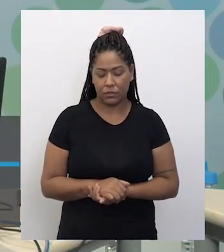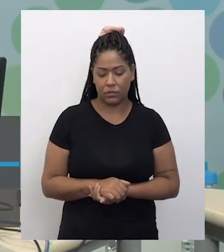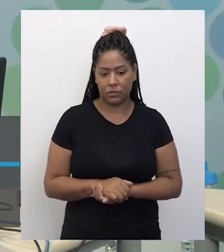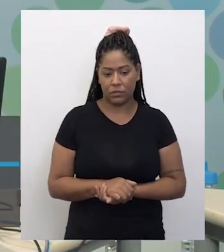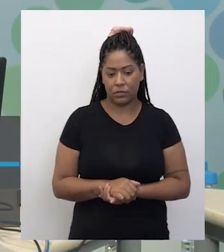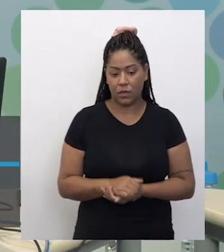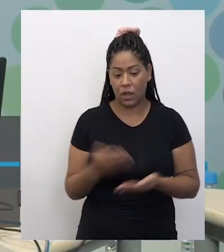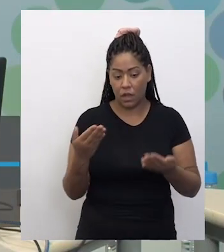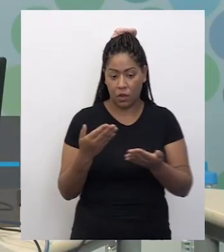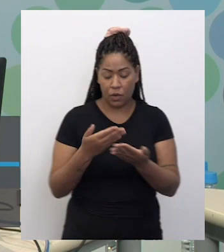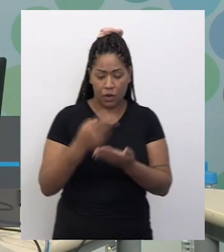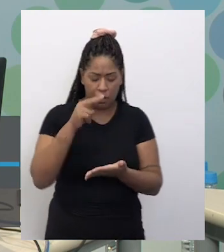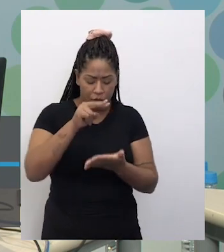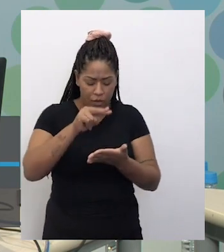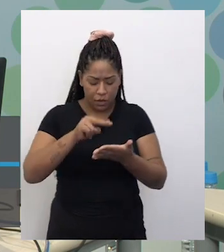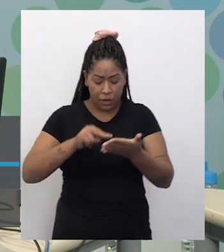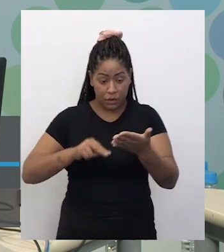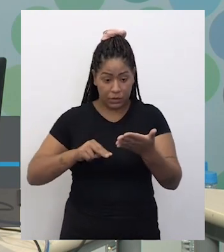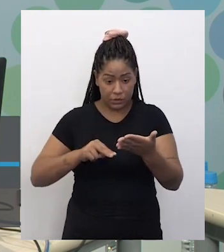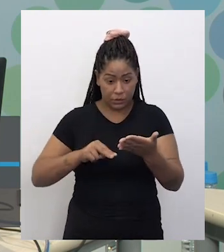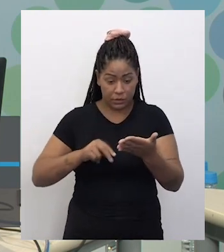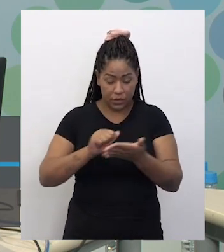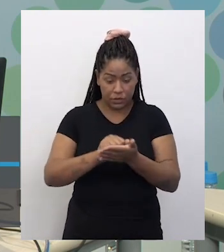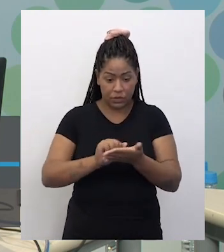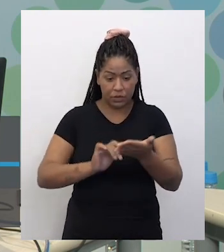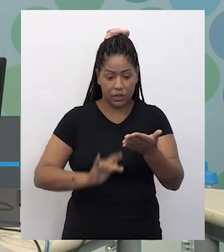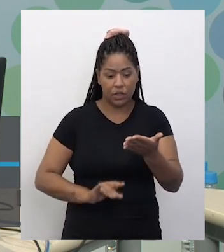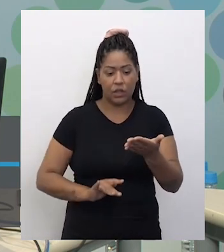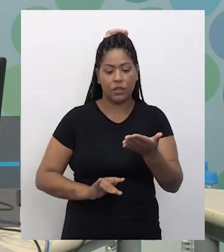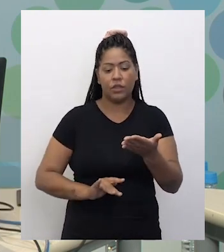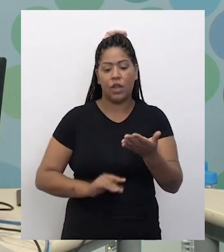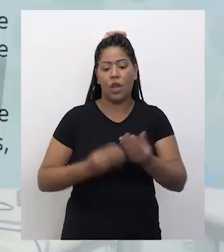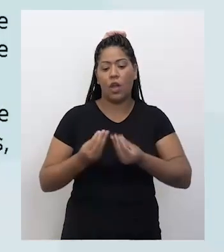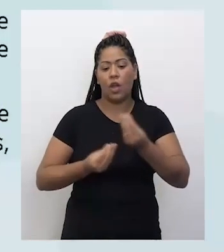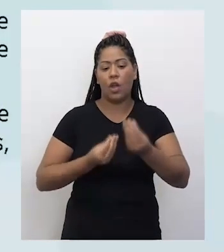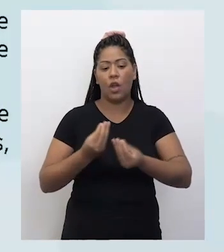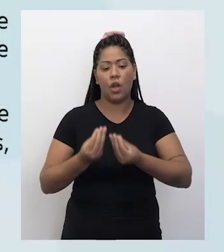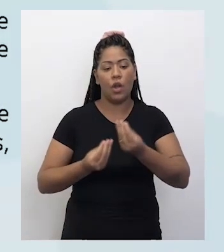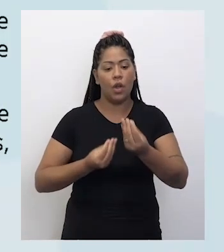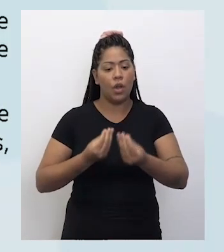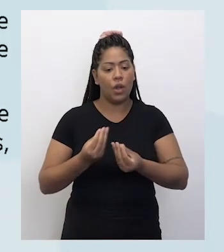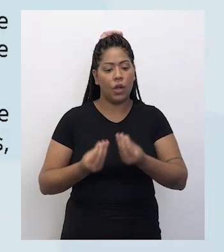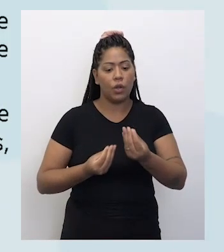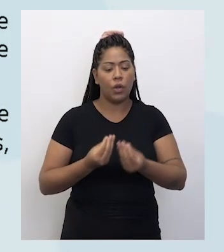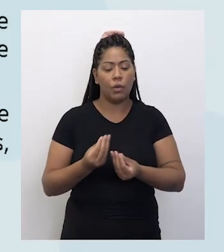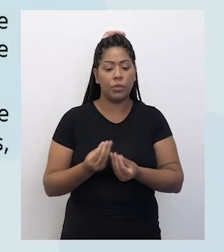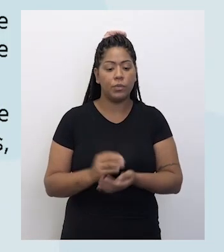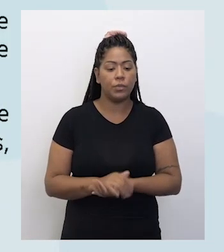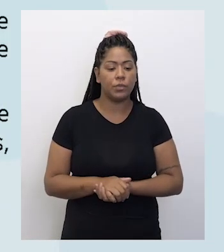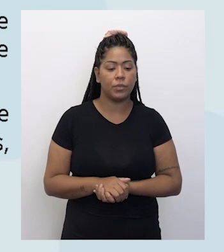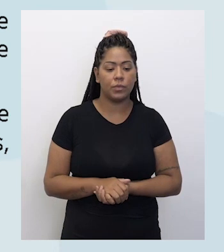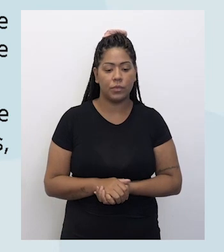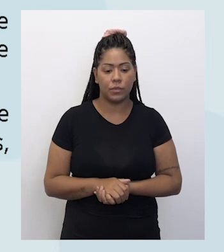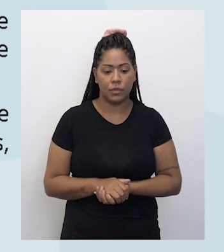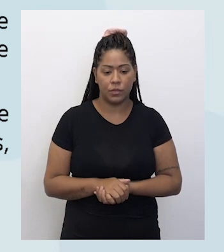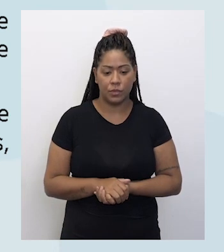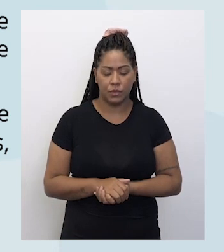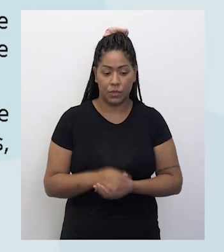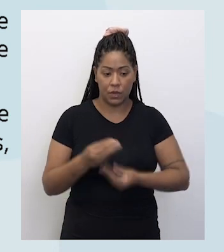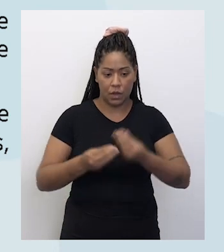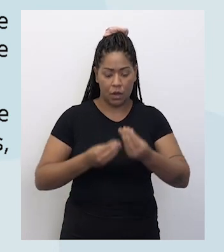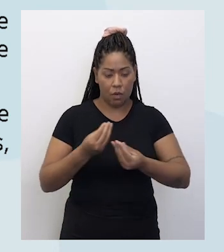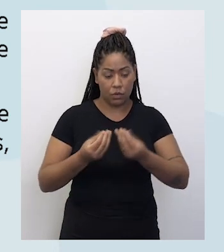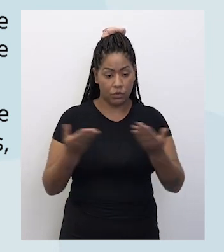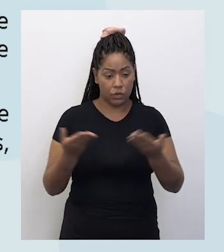Vou ler agora para vocês a questão da habilidade, para vocês saberem qual habilidade está sendo trabalhada nessa aula, tá? As habilidades que serão trabalhadas